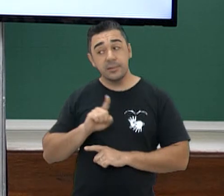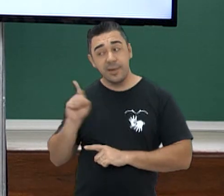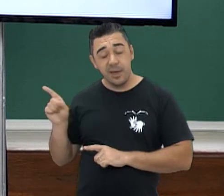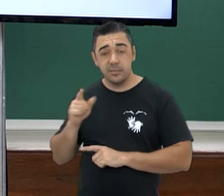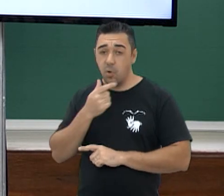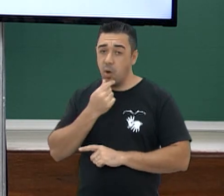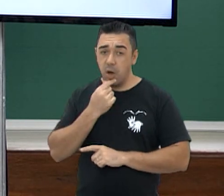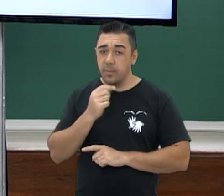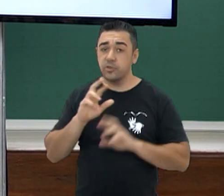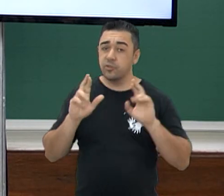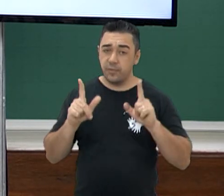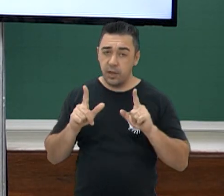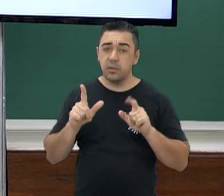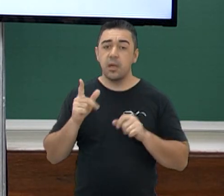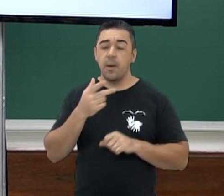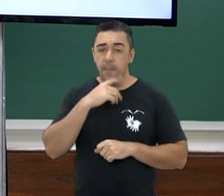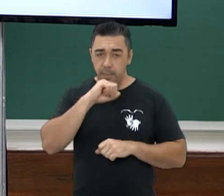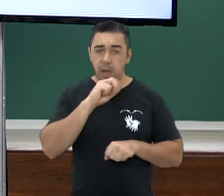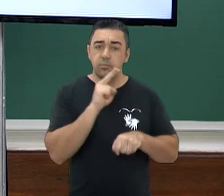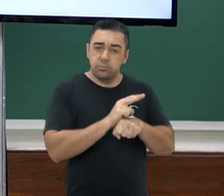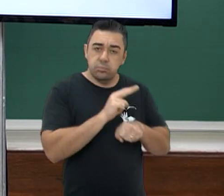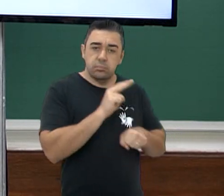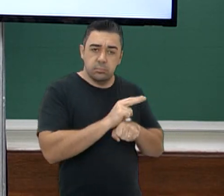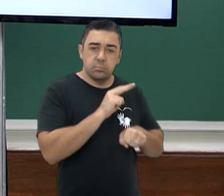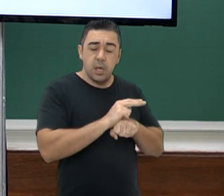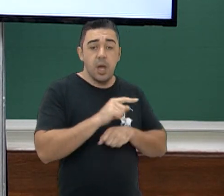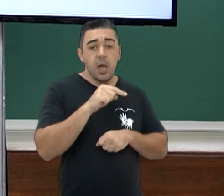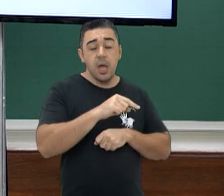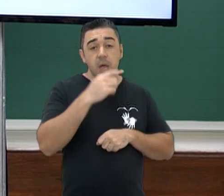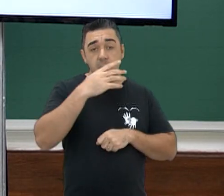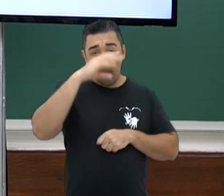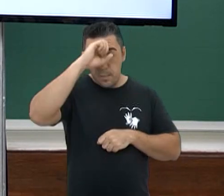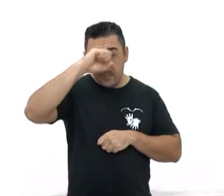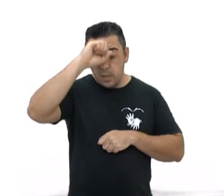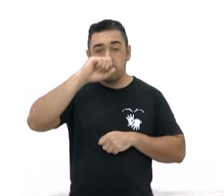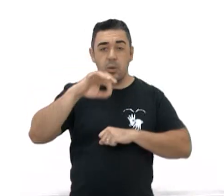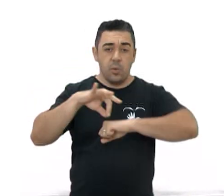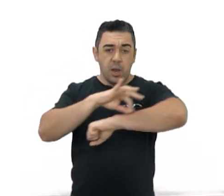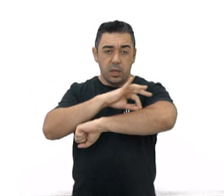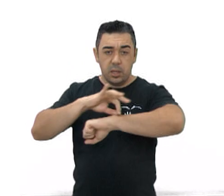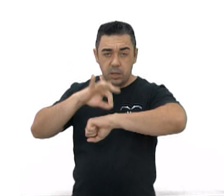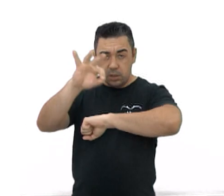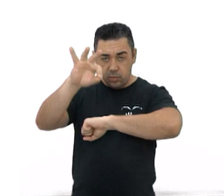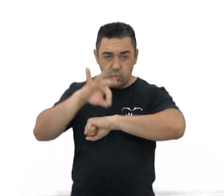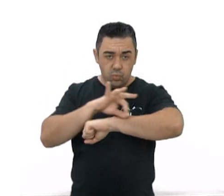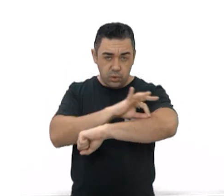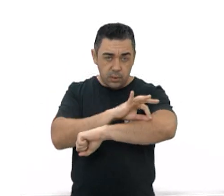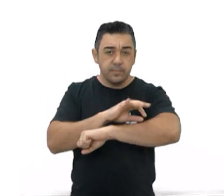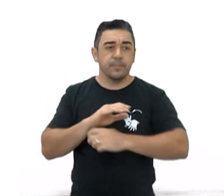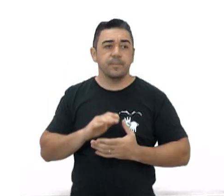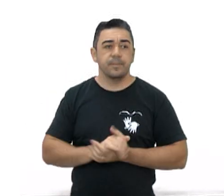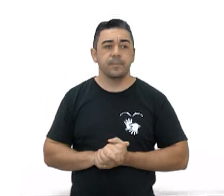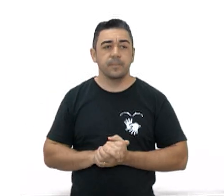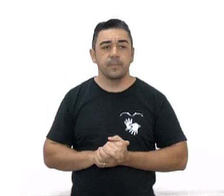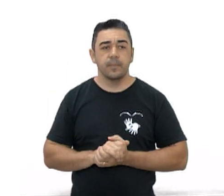Aleijadinho. Ele foi criado pelo pai, que aprendeu sobre arquitetura em Itália. E o